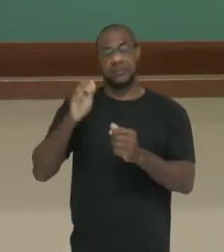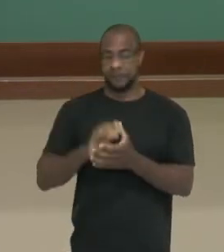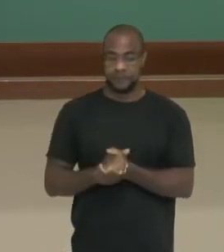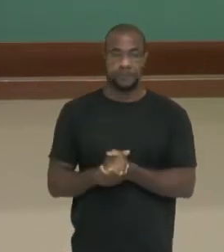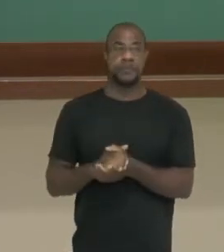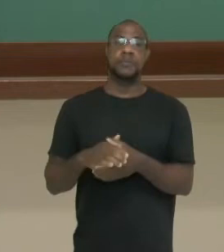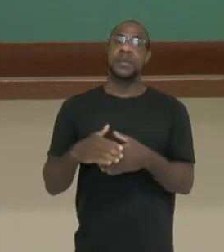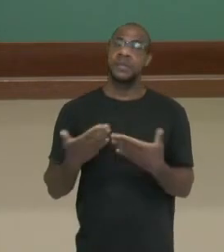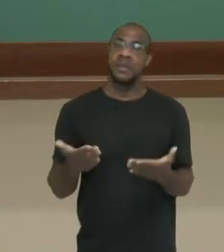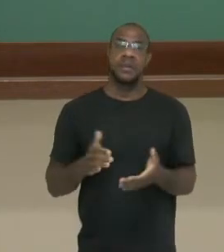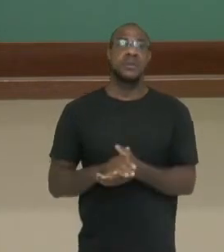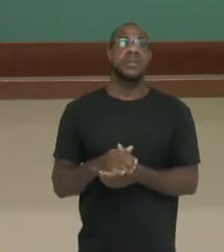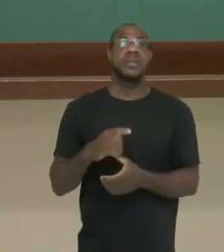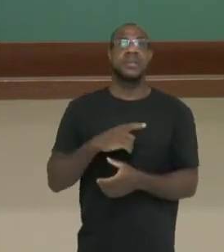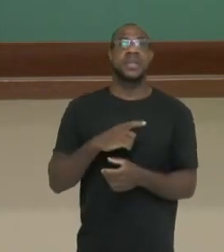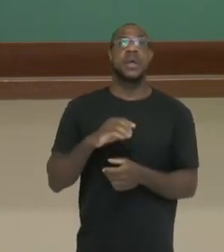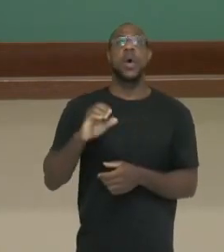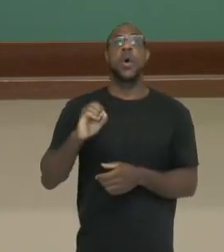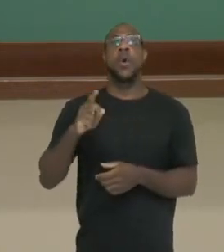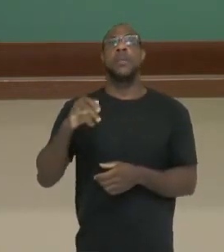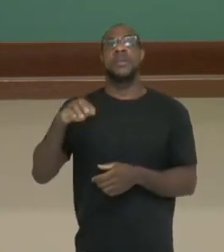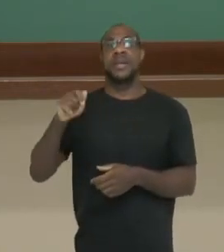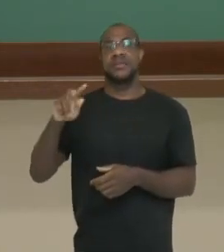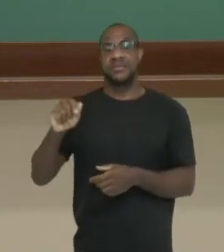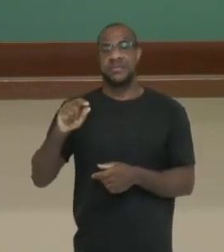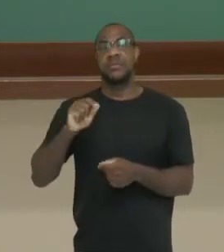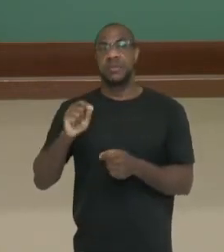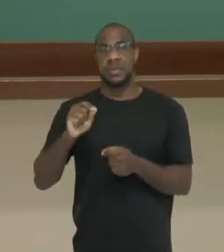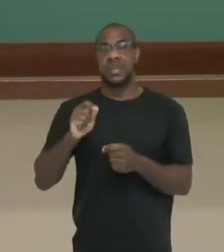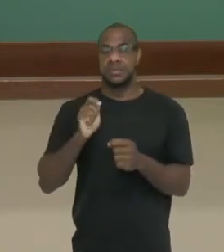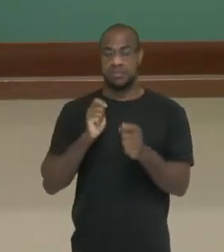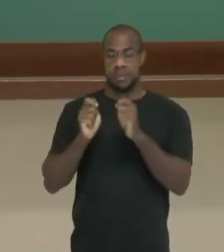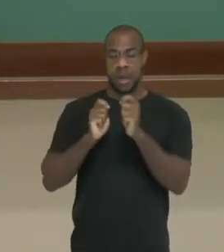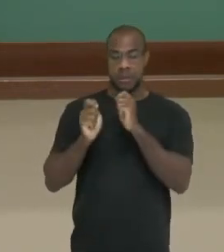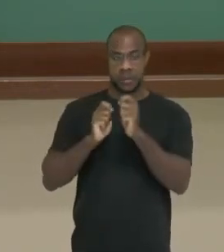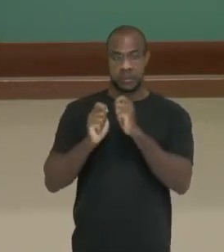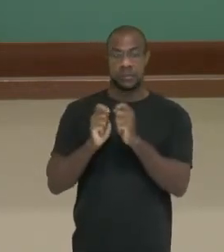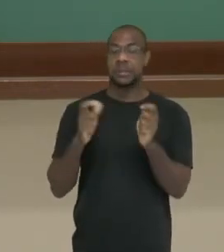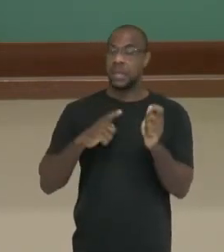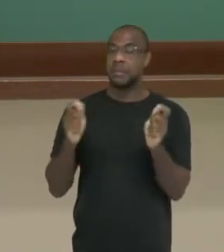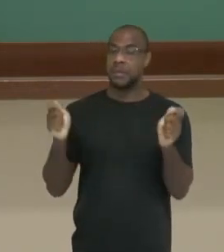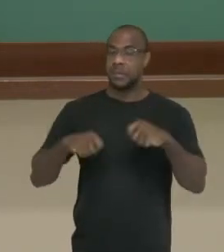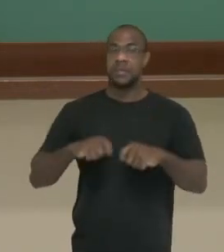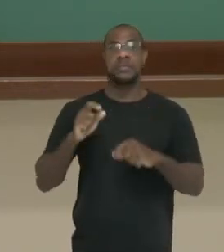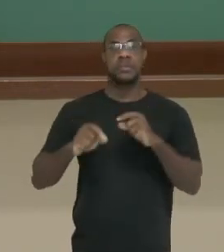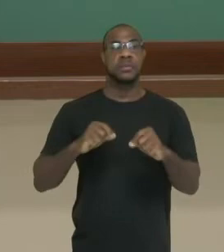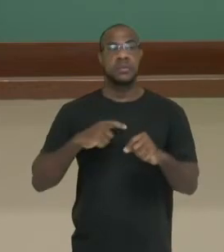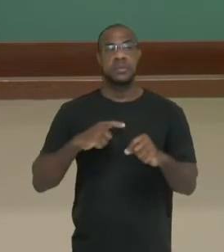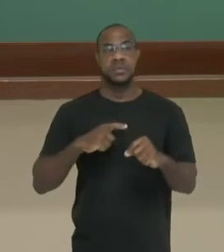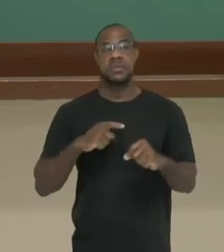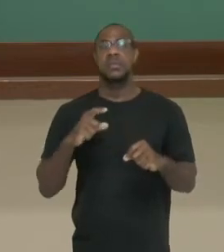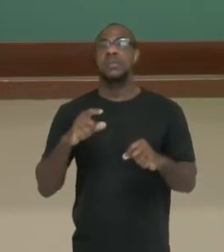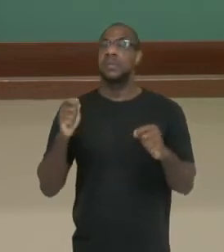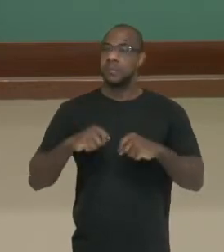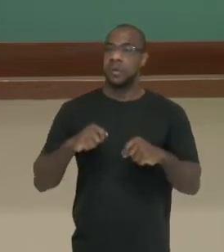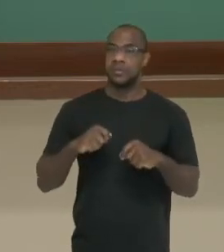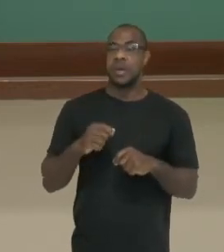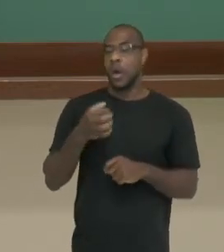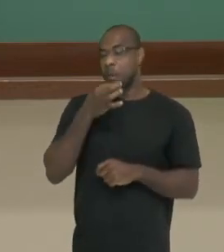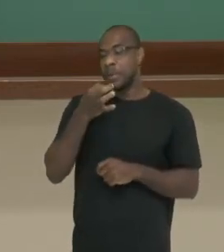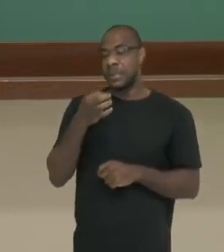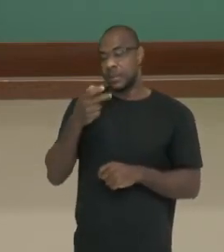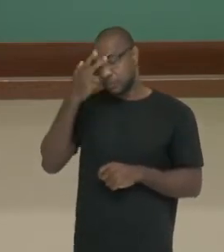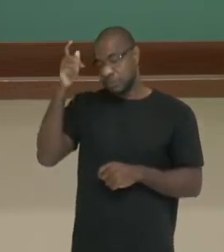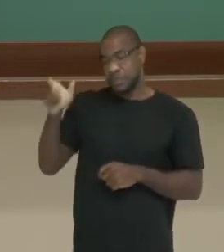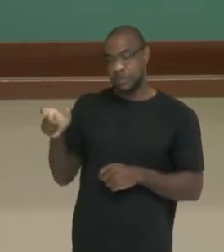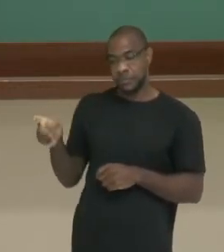um jornalismo opinativo quando se trata de reportagem, porque existe essa possibilidade de, no meio da reportagem, você trazer a opinião de alguém,